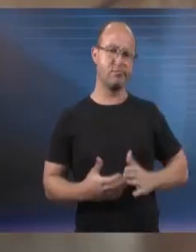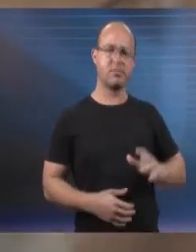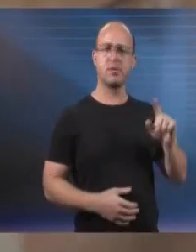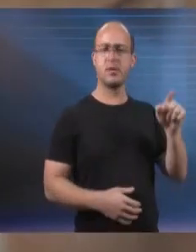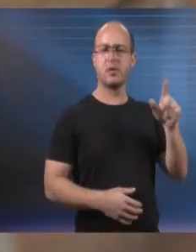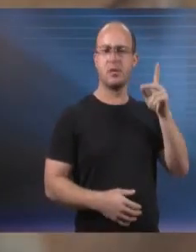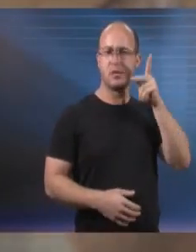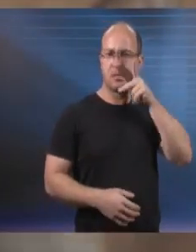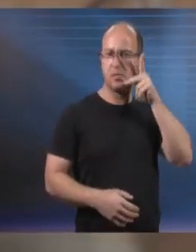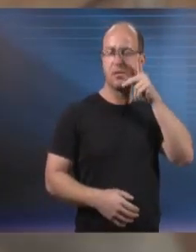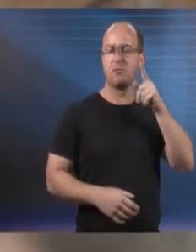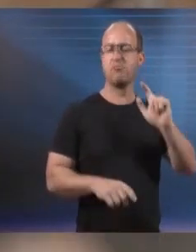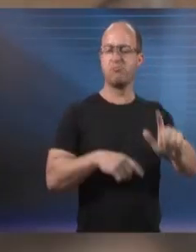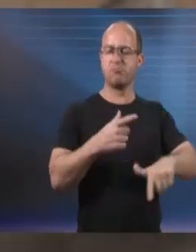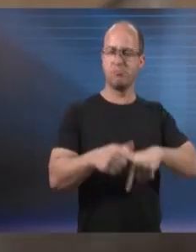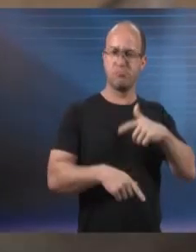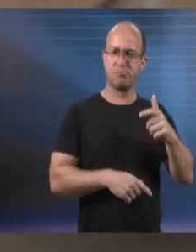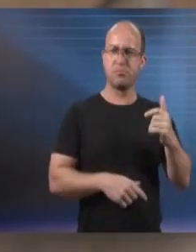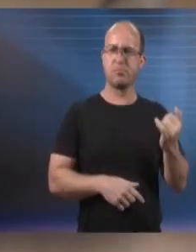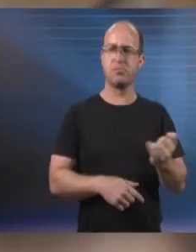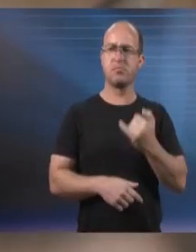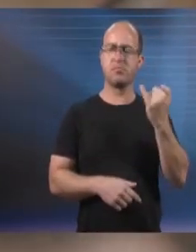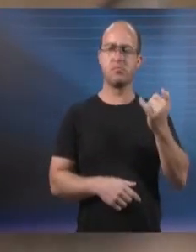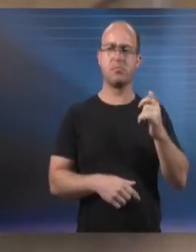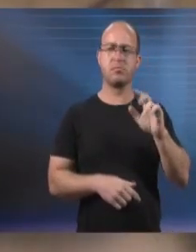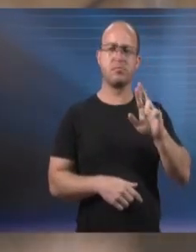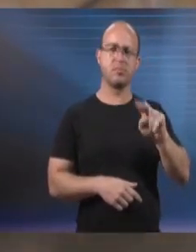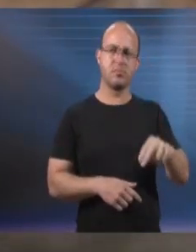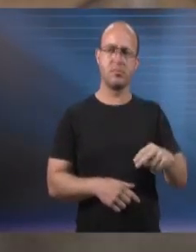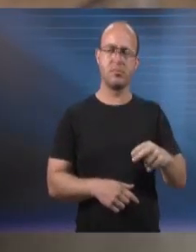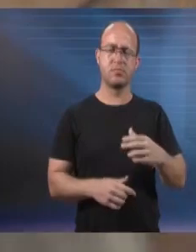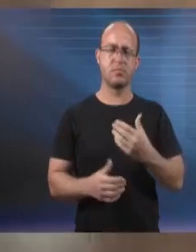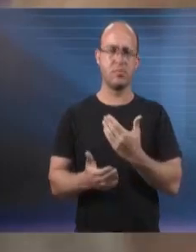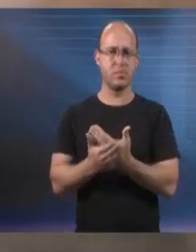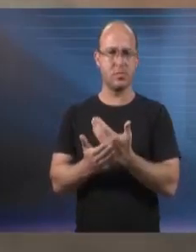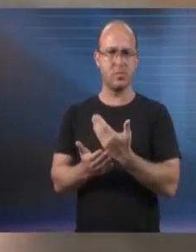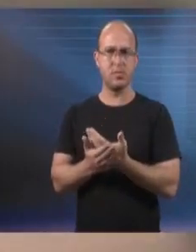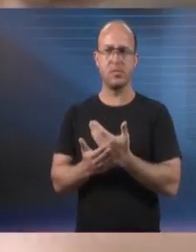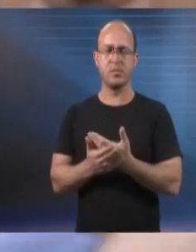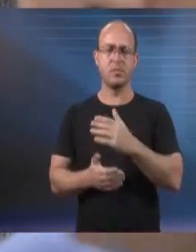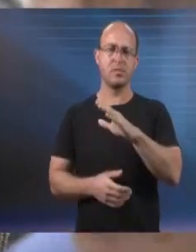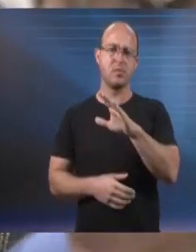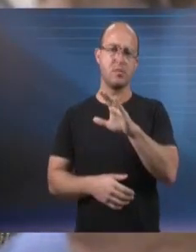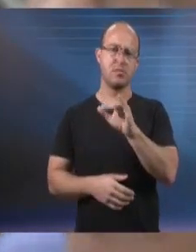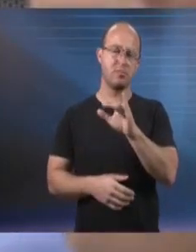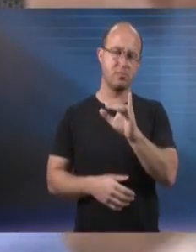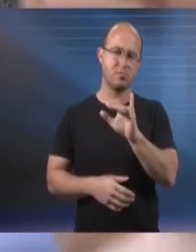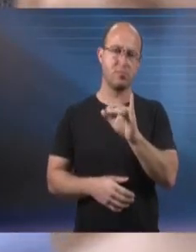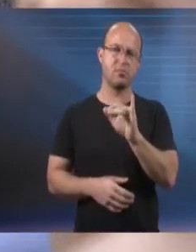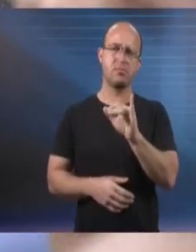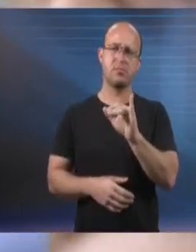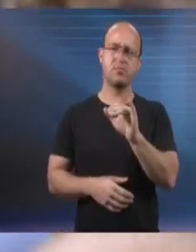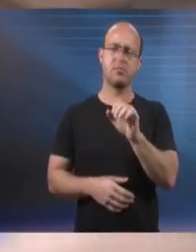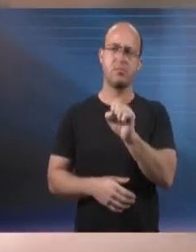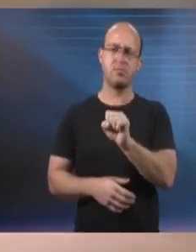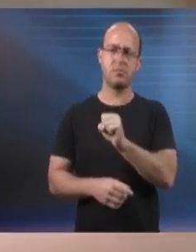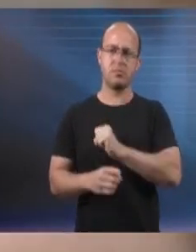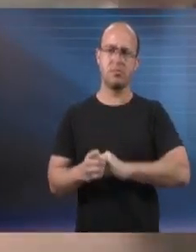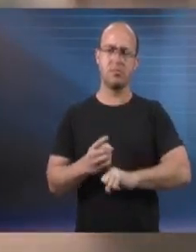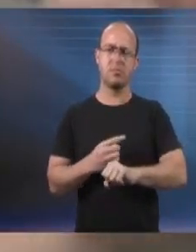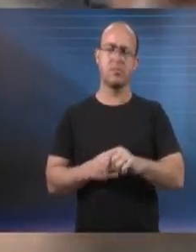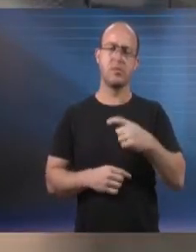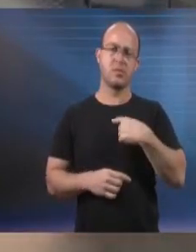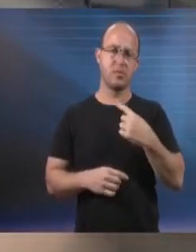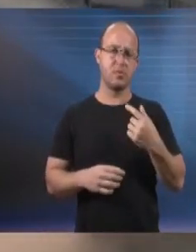um trabalho excelente aqui no estado do Rio Grande do Norte como estudiosa das ciências sociais. Somos colegas de